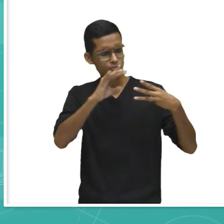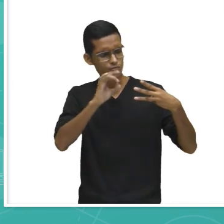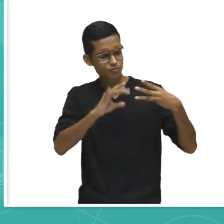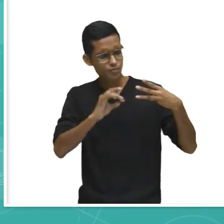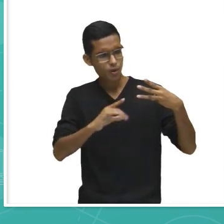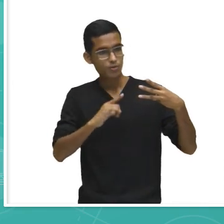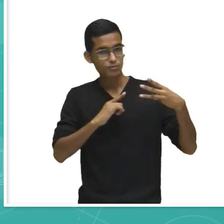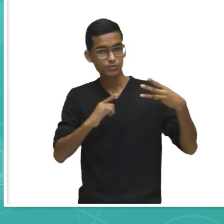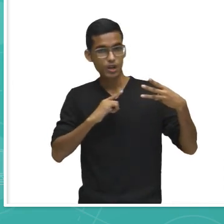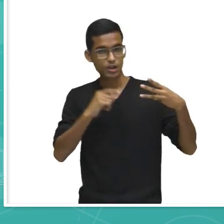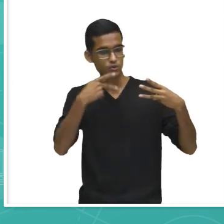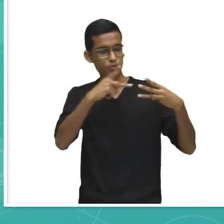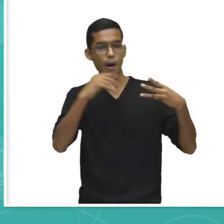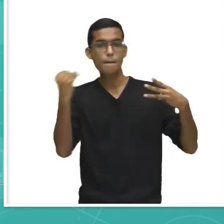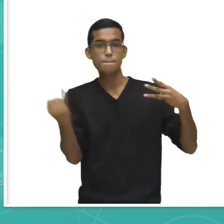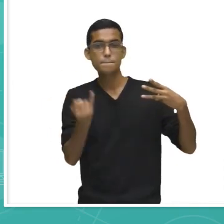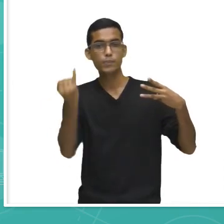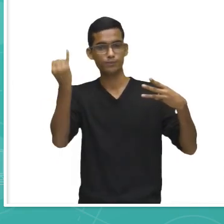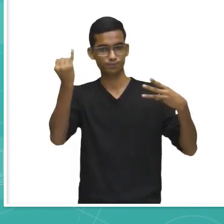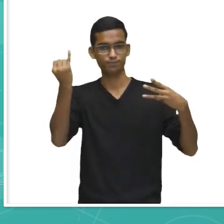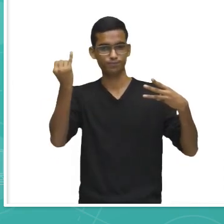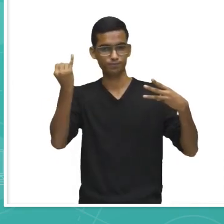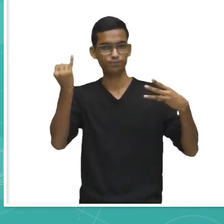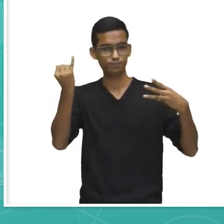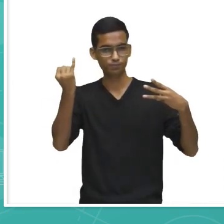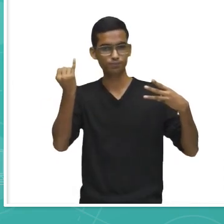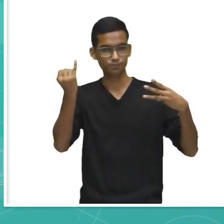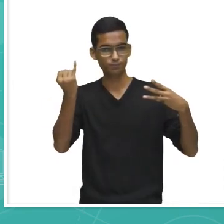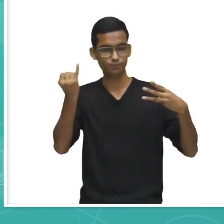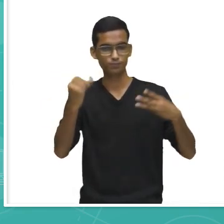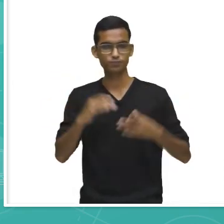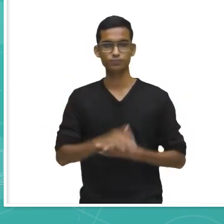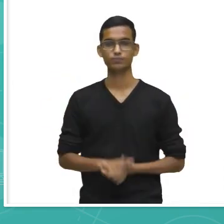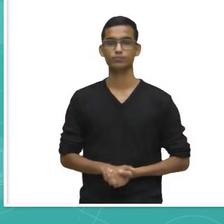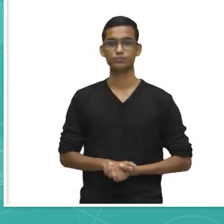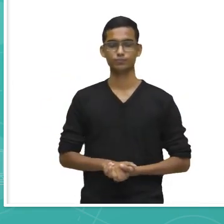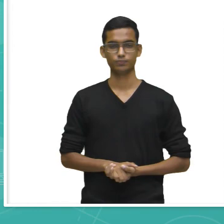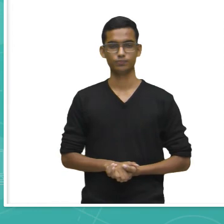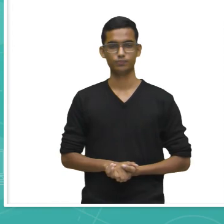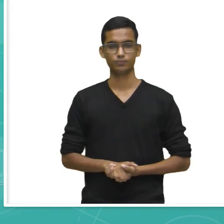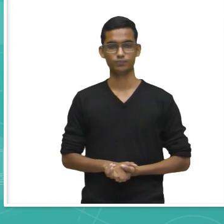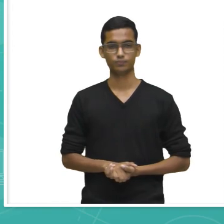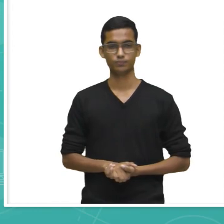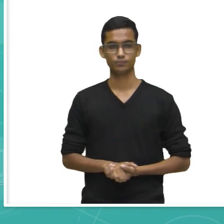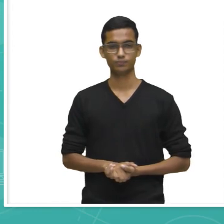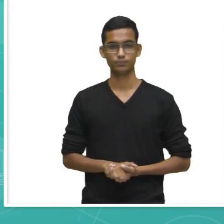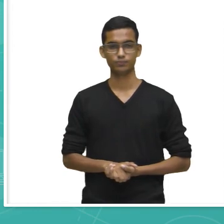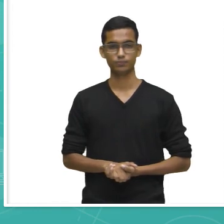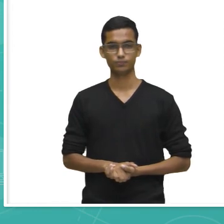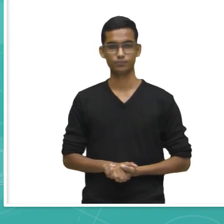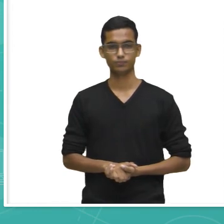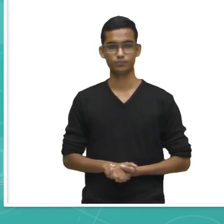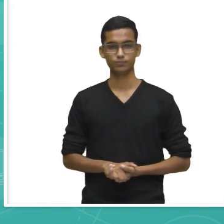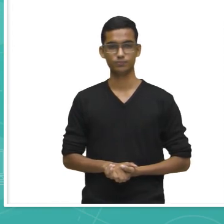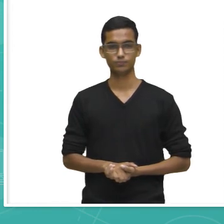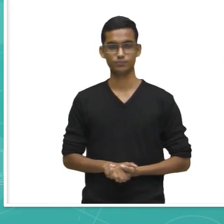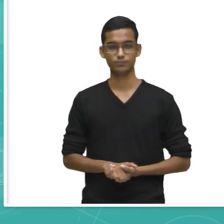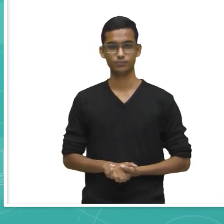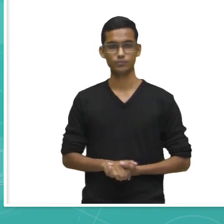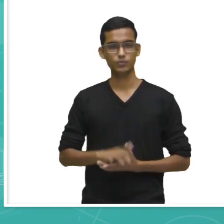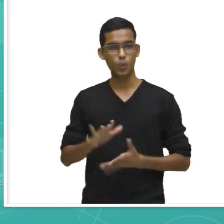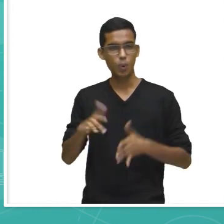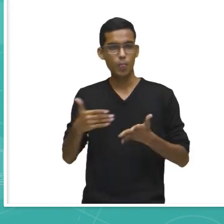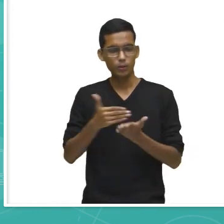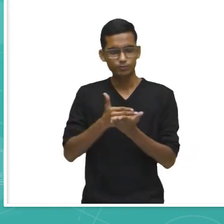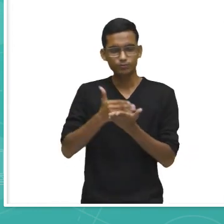ter ali um grande efeito, né, sobre esses nossos profissionais. Então, quando a ginástica ela é feita no início do trabalho, ela serve